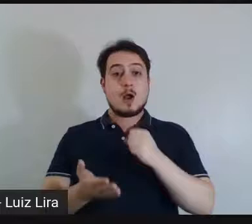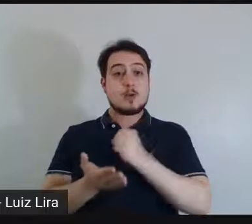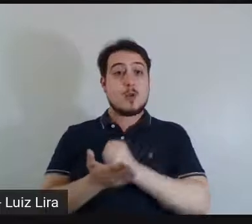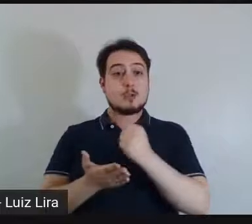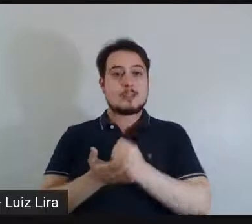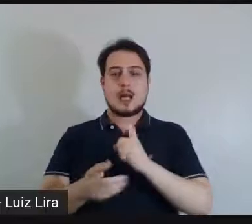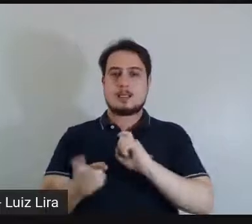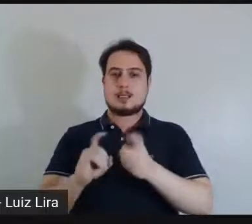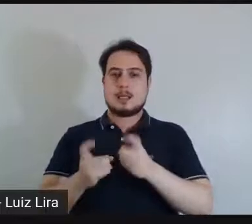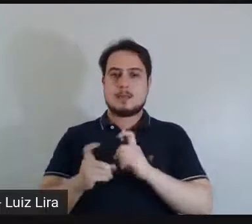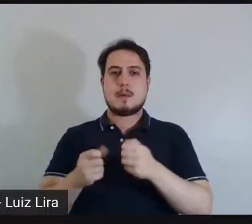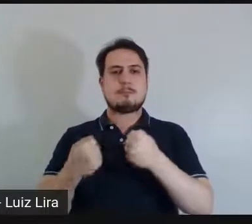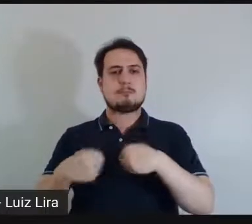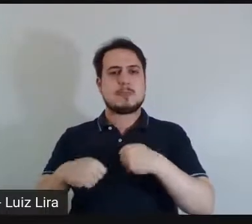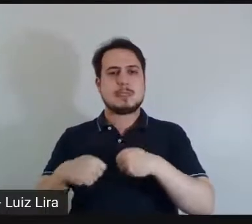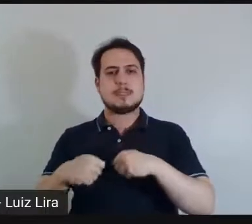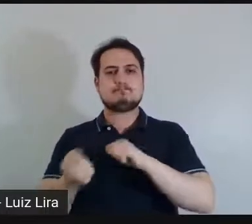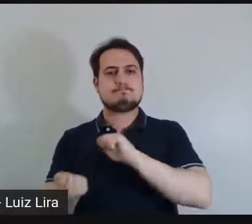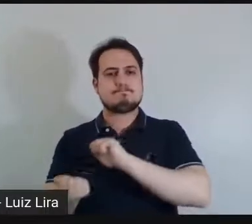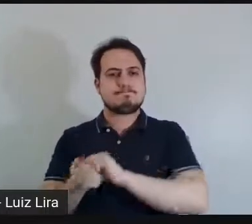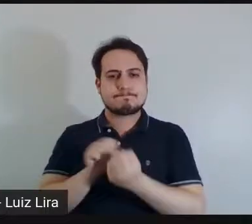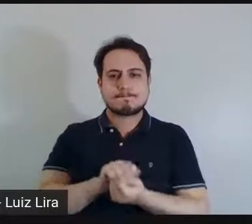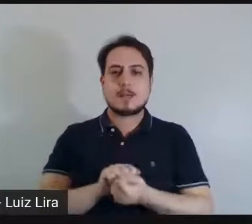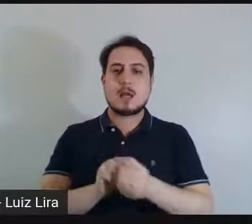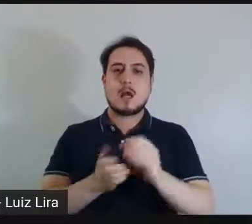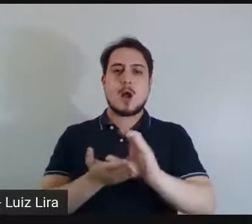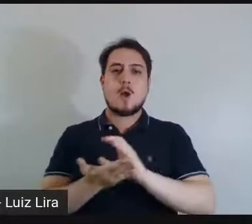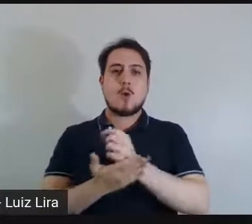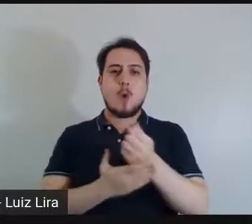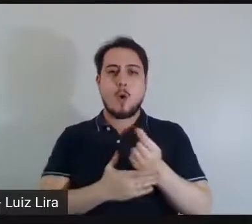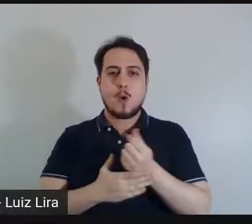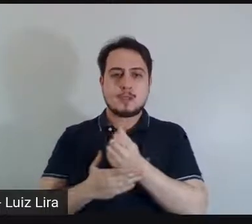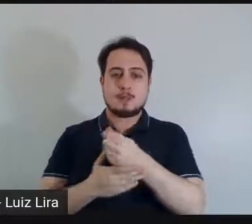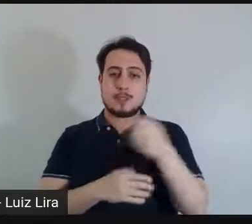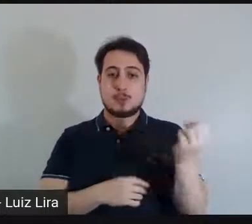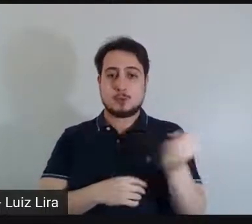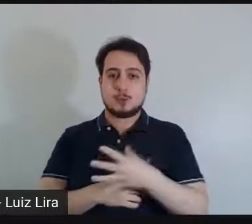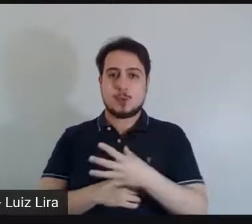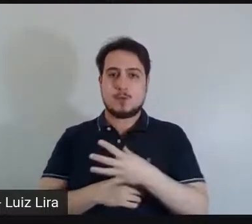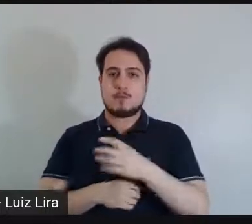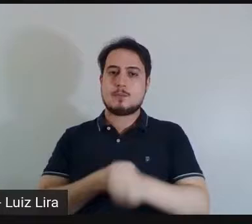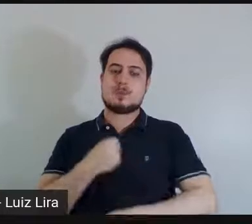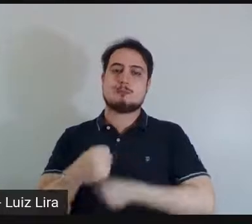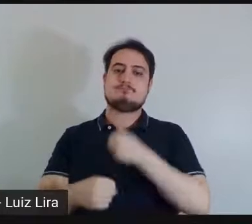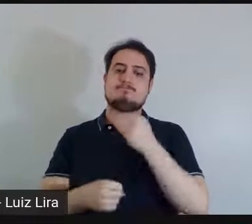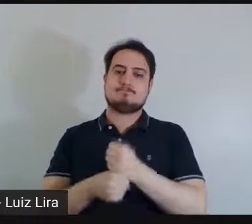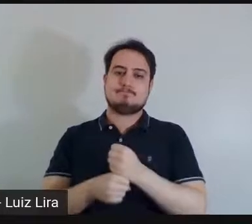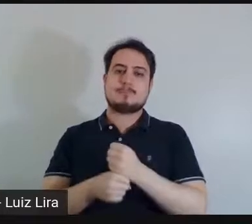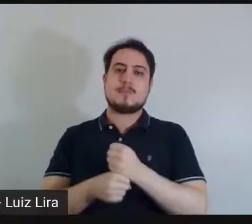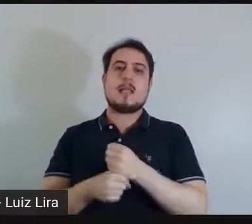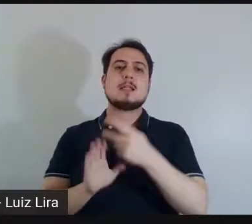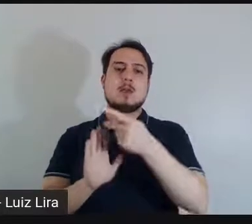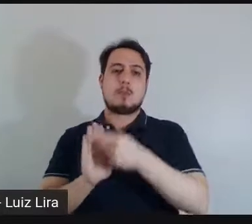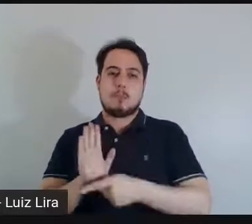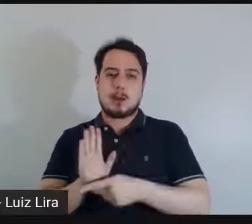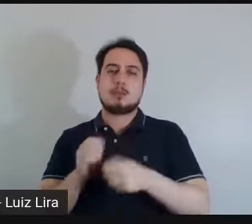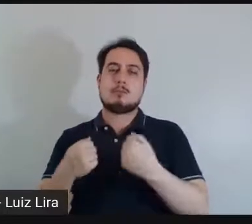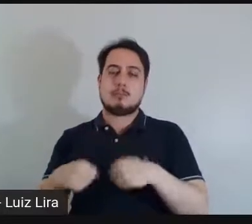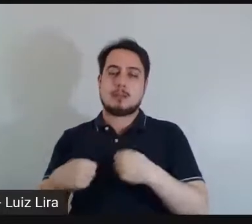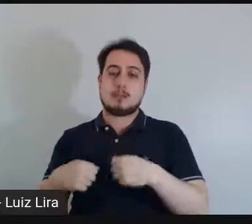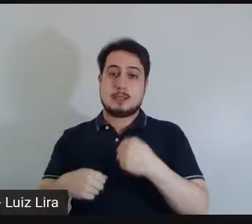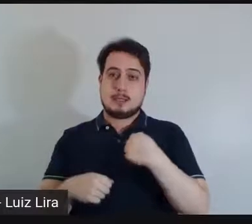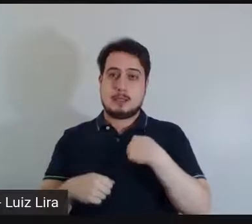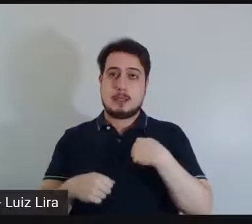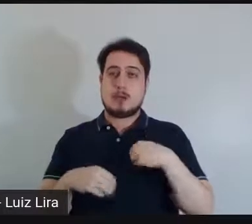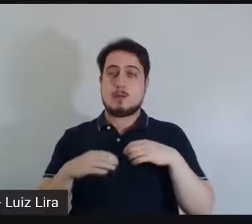eles vão ter que ser readequados a um novo orçamento da unidade para o ano que vem. Isso faz parte do plano de retomada. E eu, como cidadão,